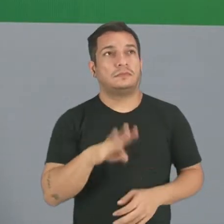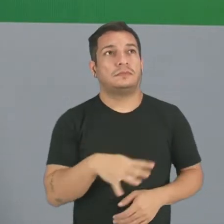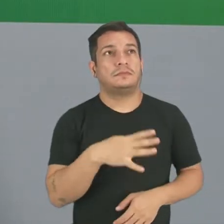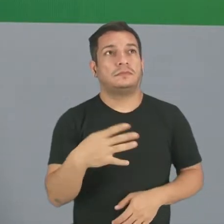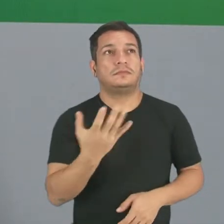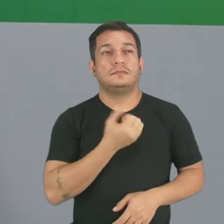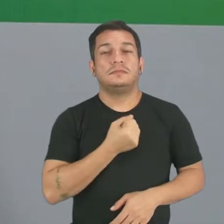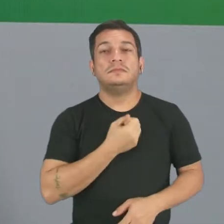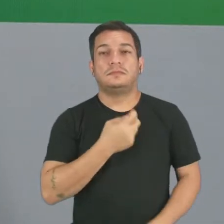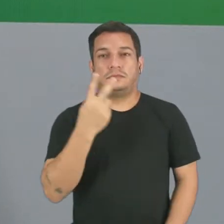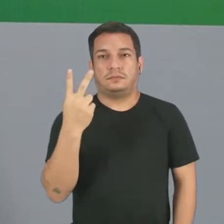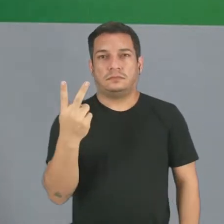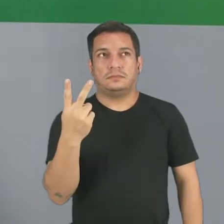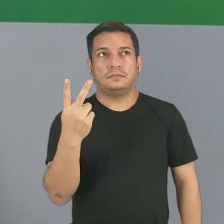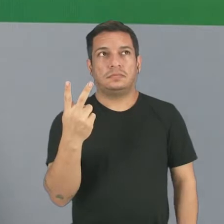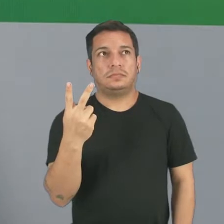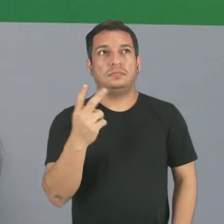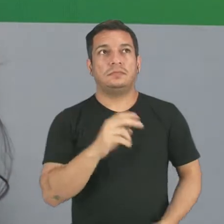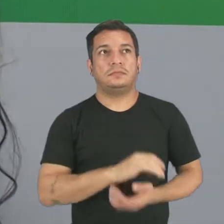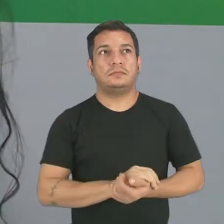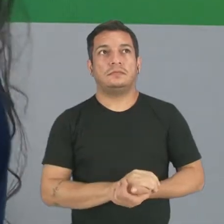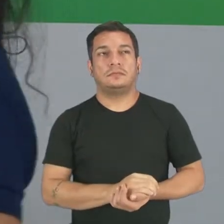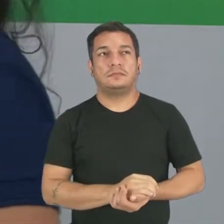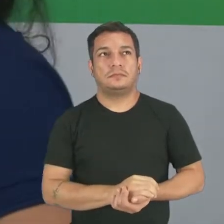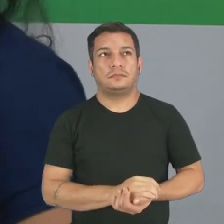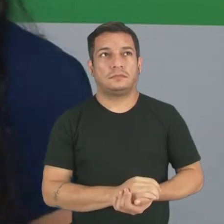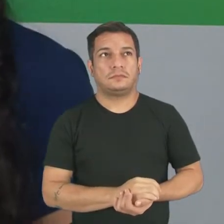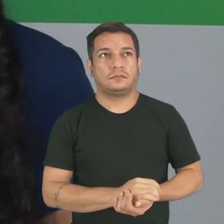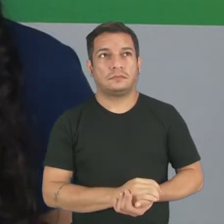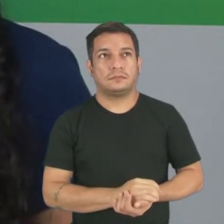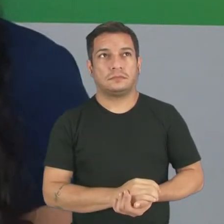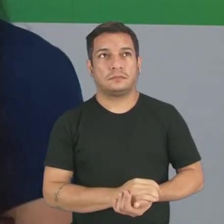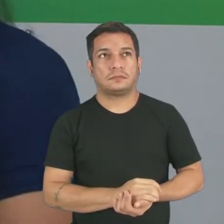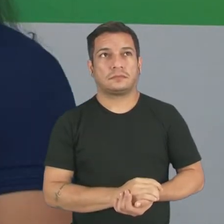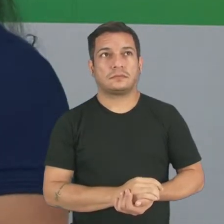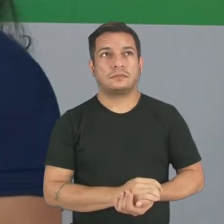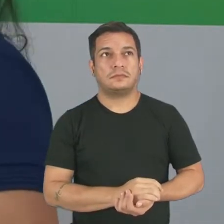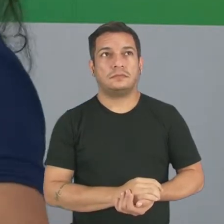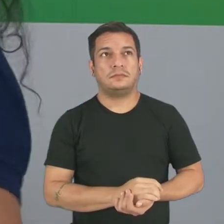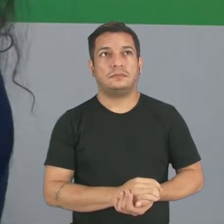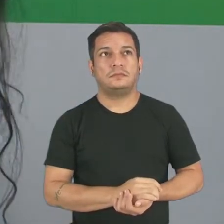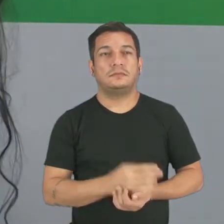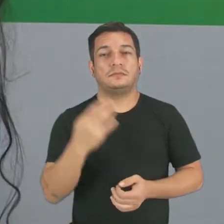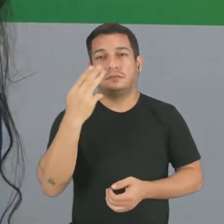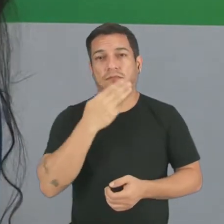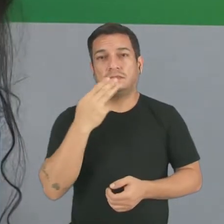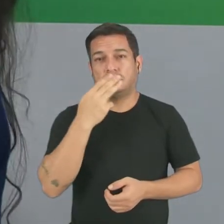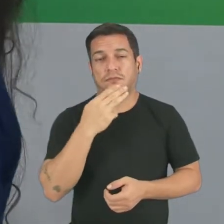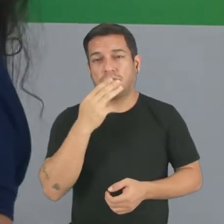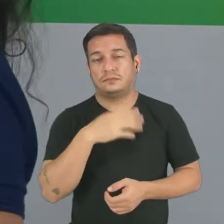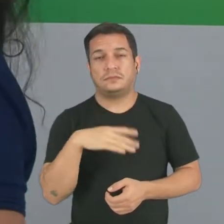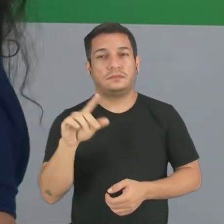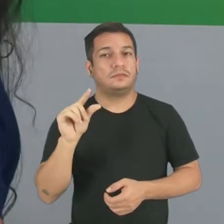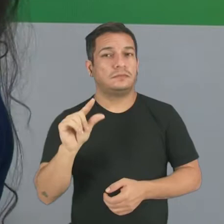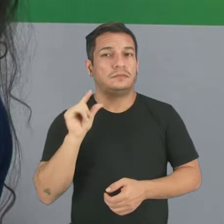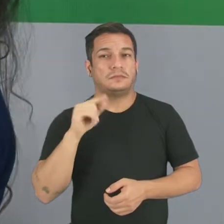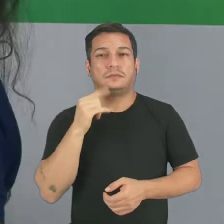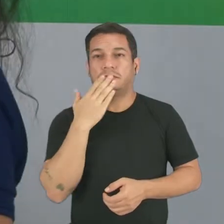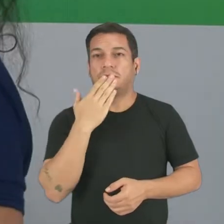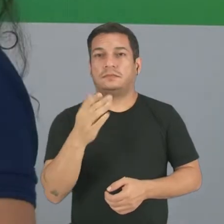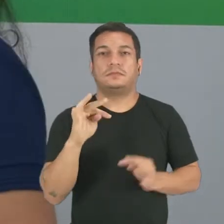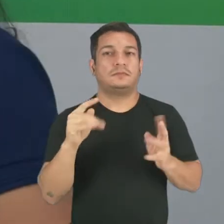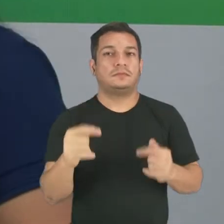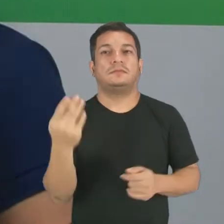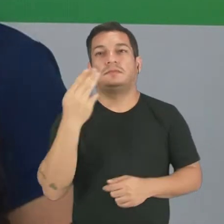número 2. Foi o doce menos preferido, não é mesmo? De todos